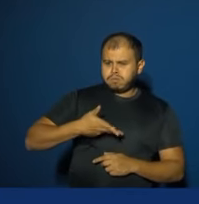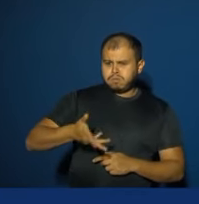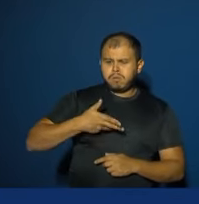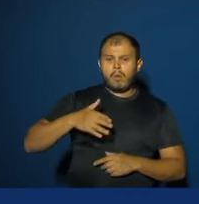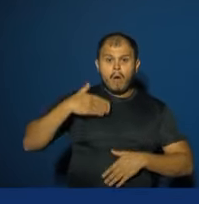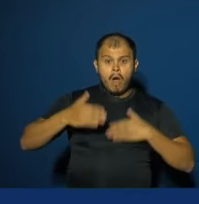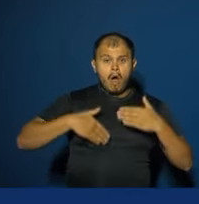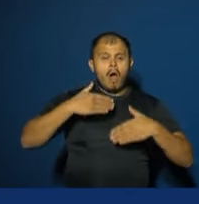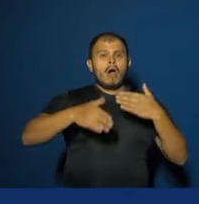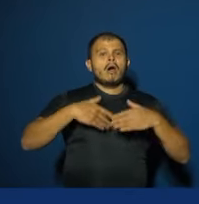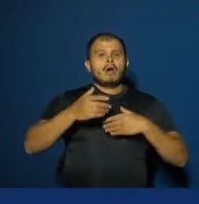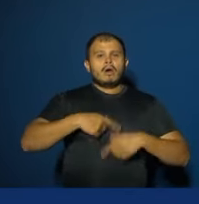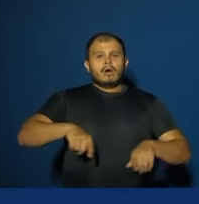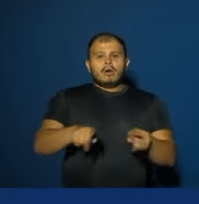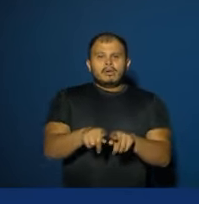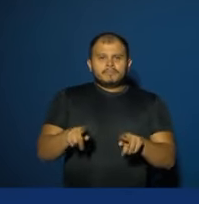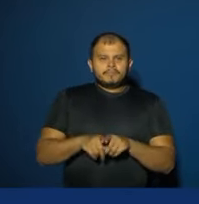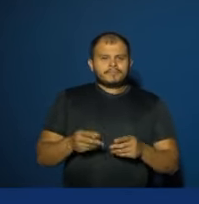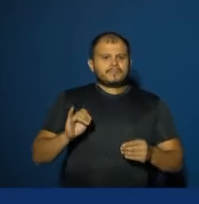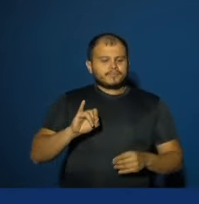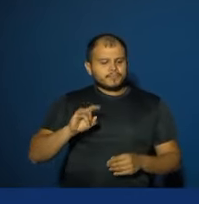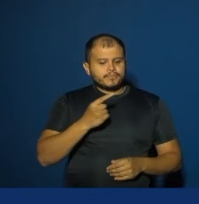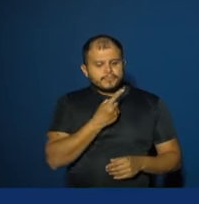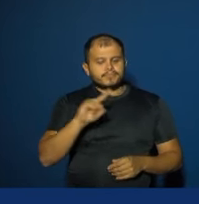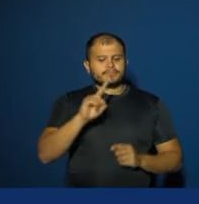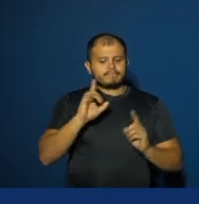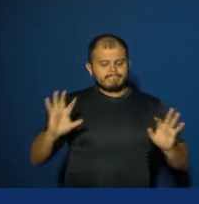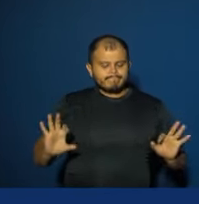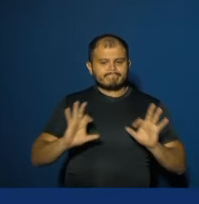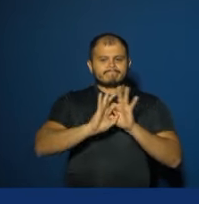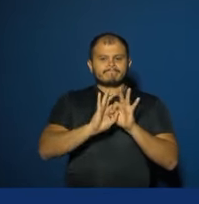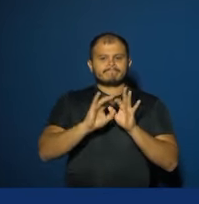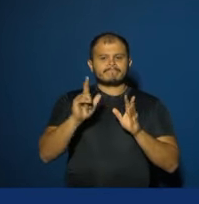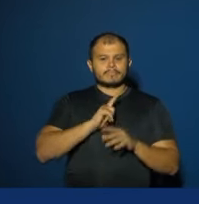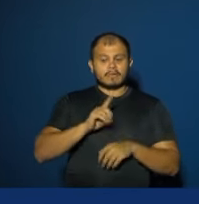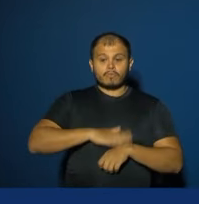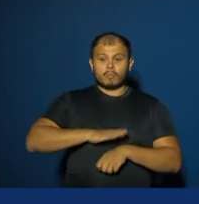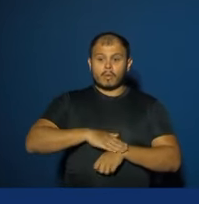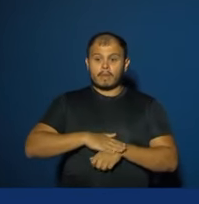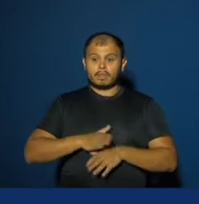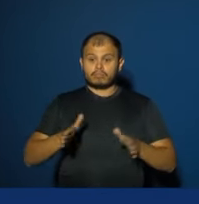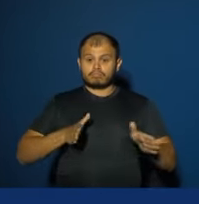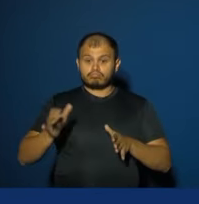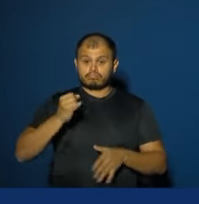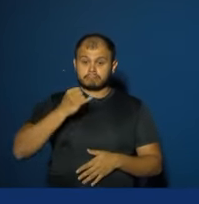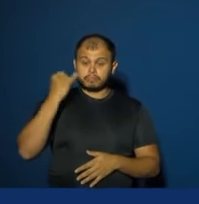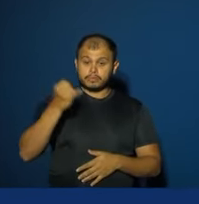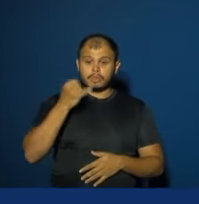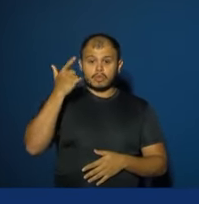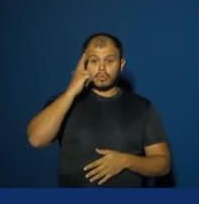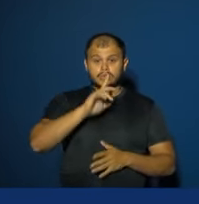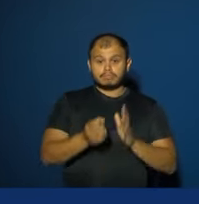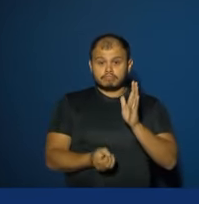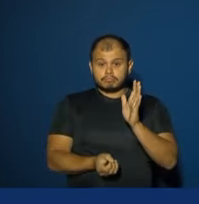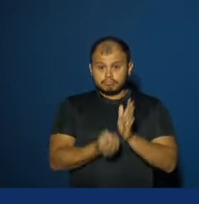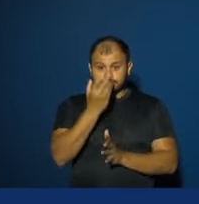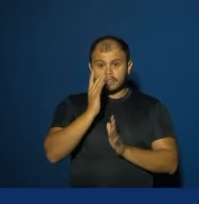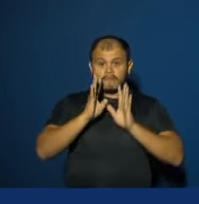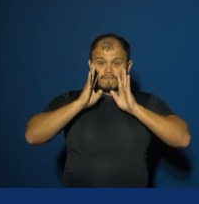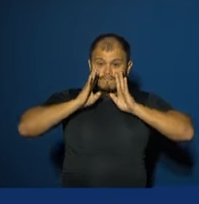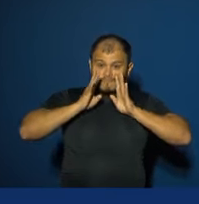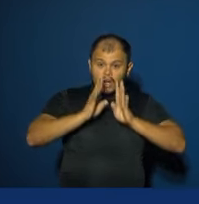culturais e e a última fusão veio exatamente num momento importante para criar uma cultura mais voltada pro